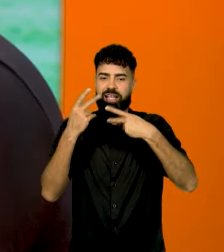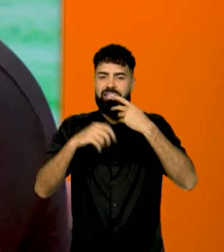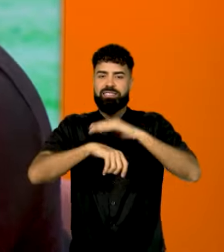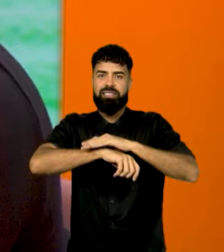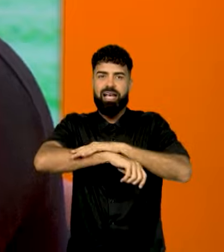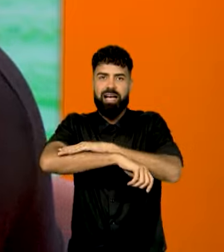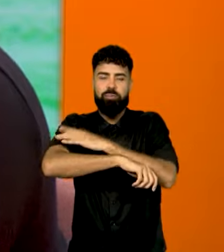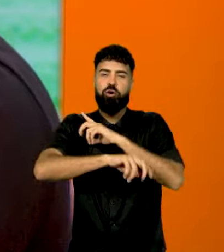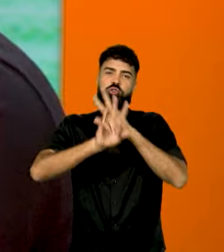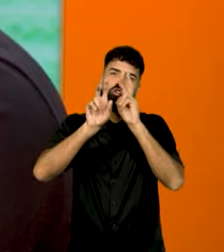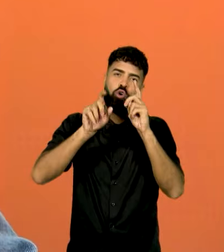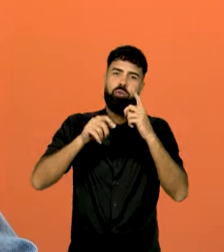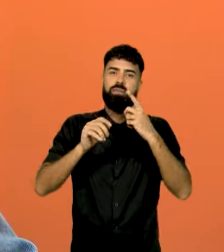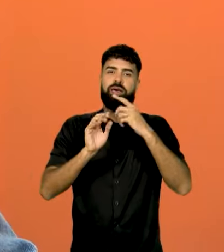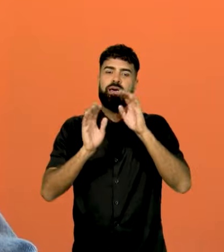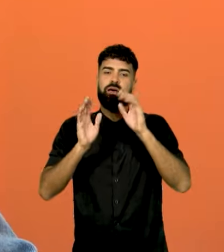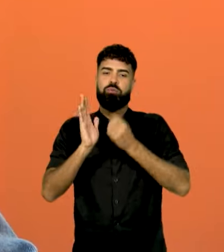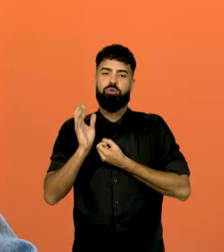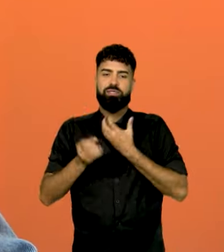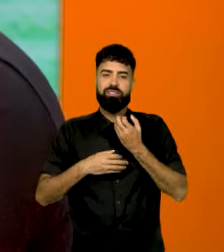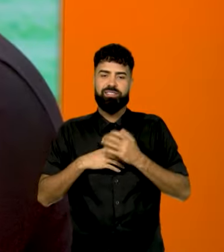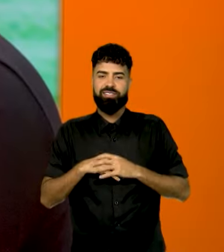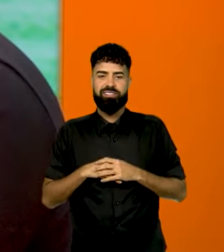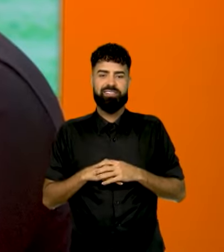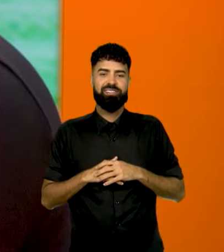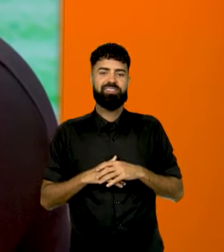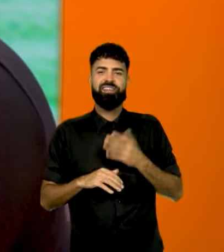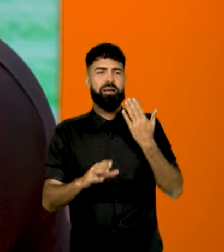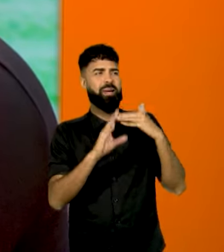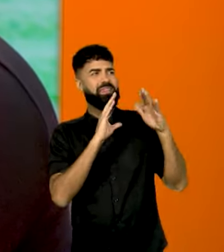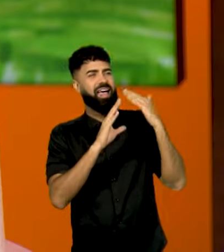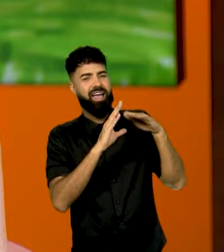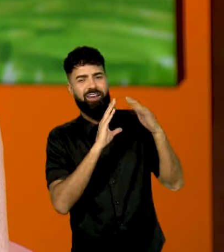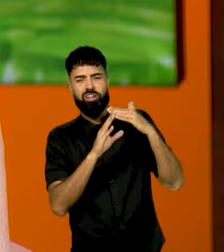mais subjetiva, assim. Mas nessa altura o sapo já era amigão dele, já mandava já,